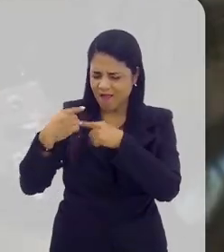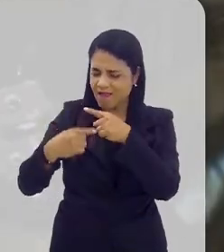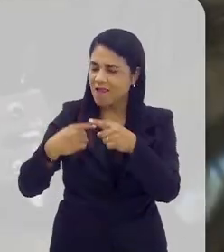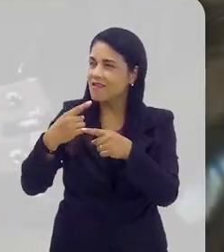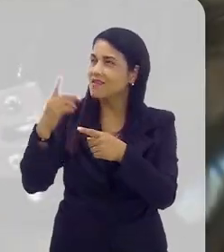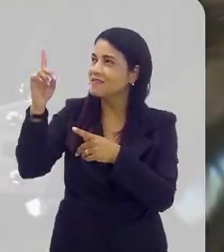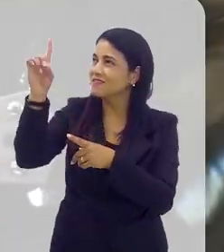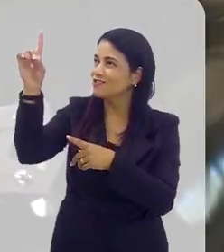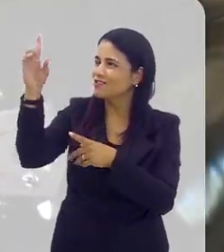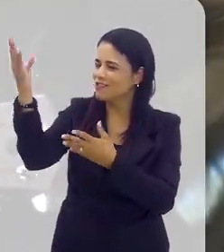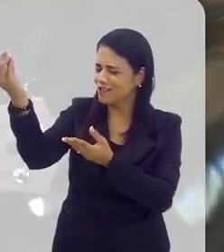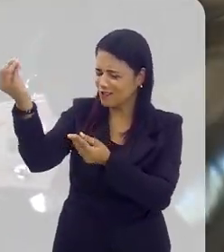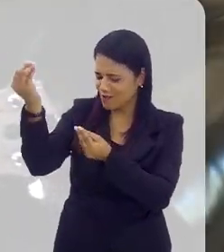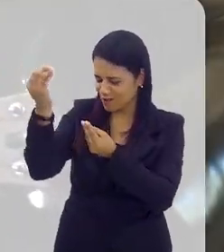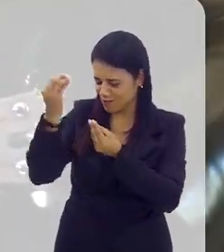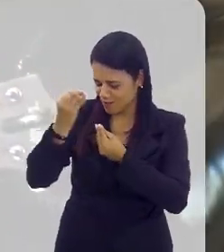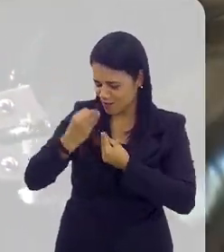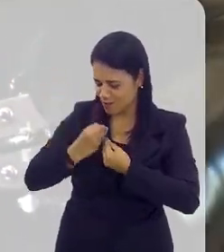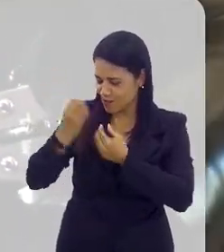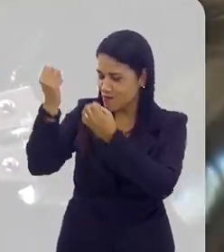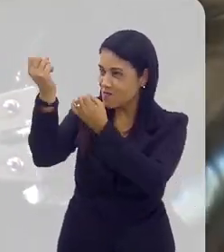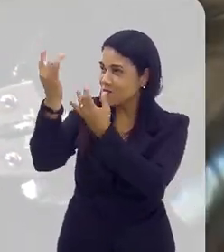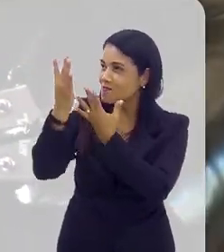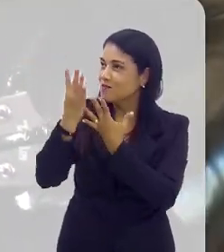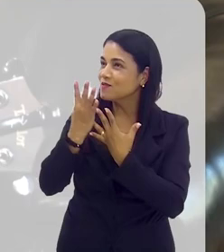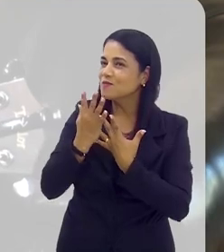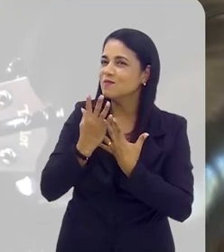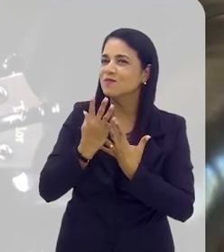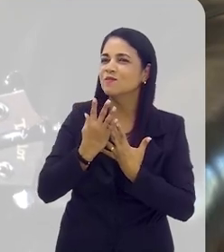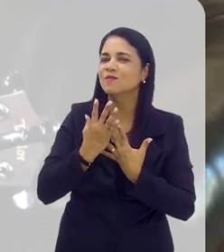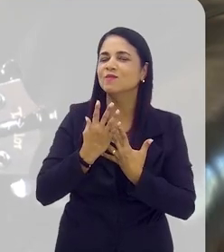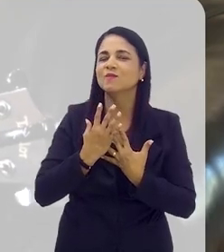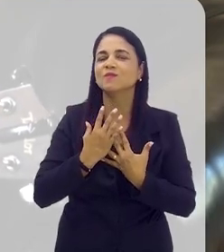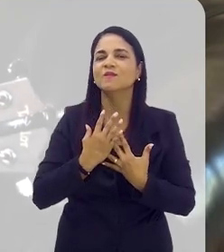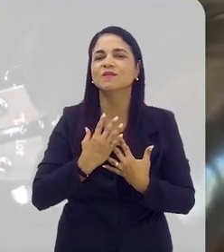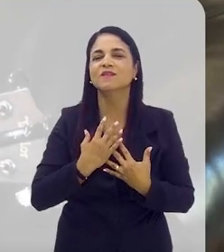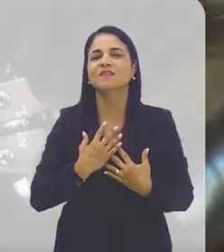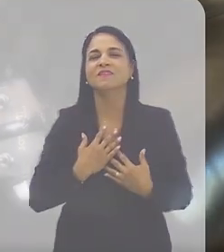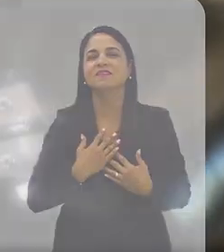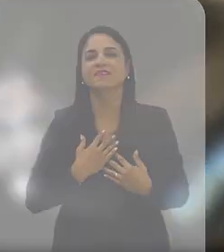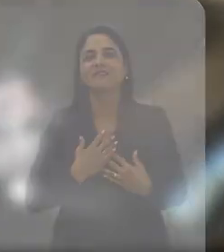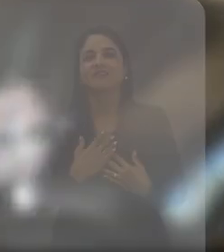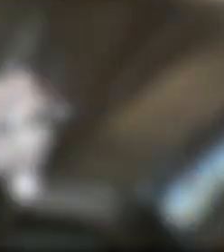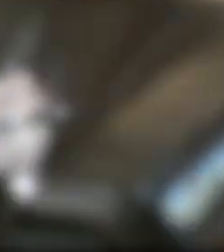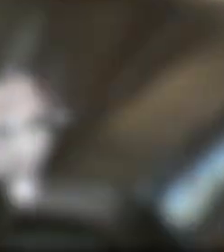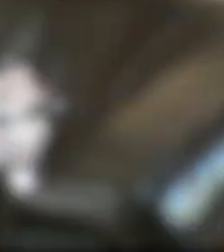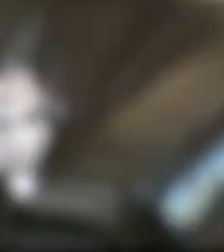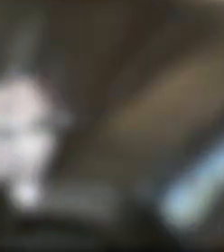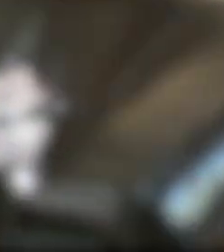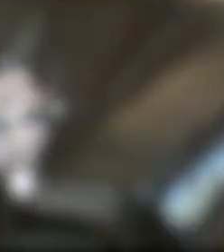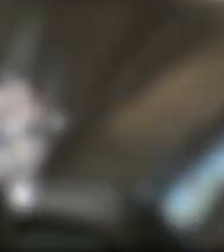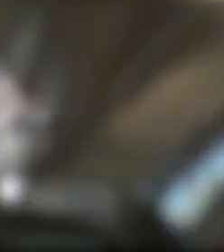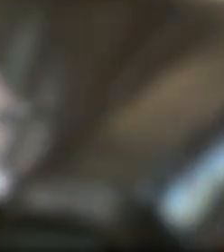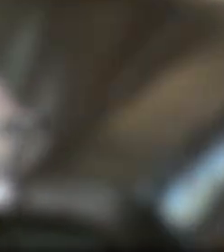minha colheita e a minha herança.